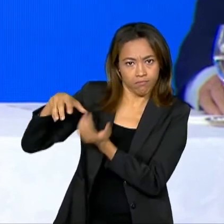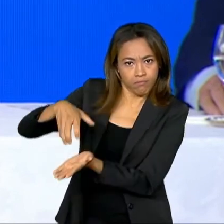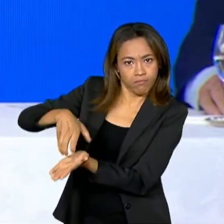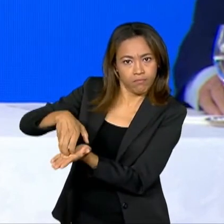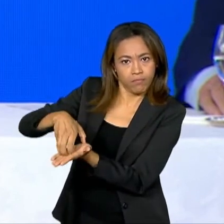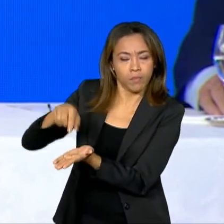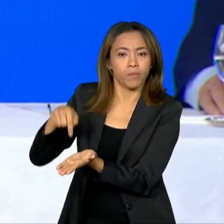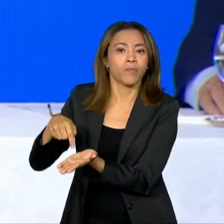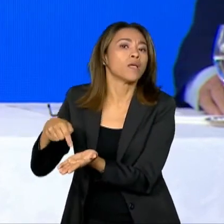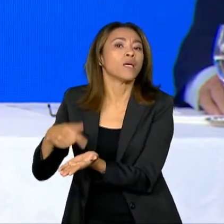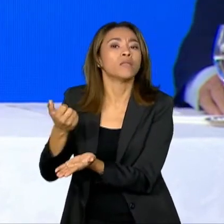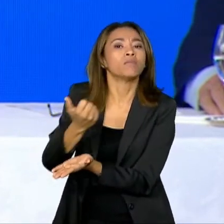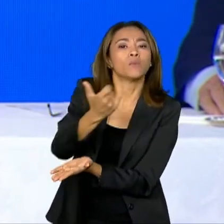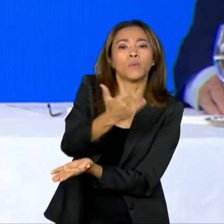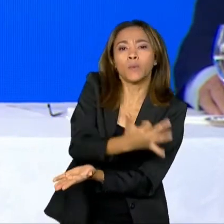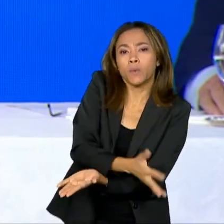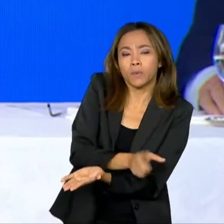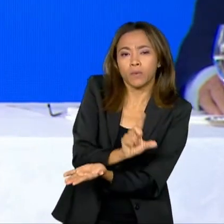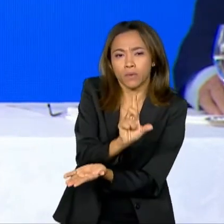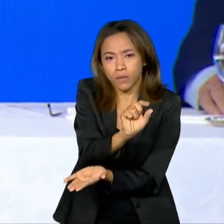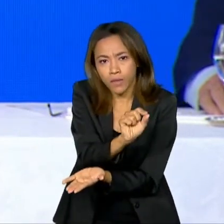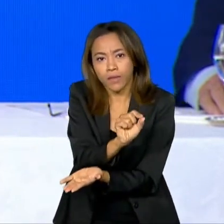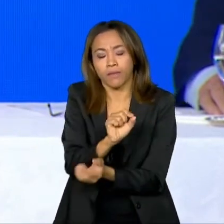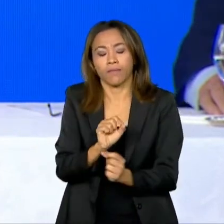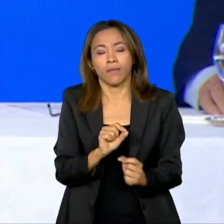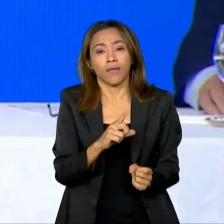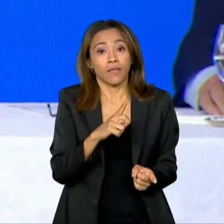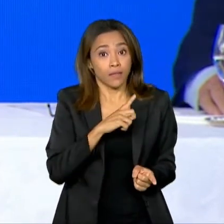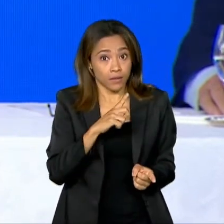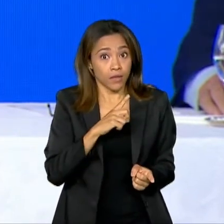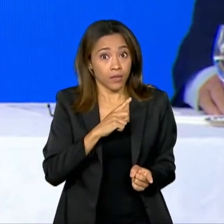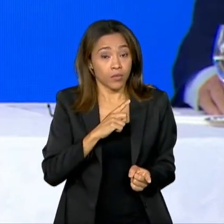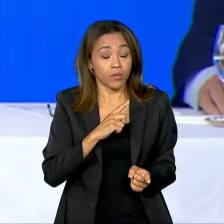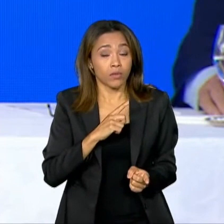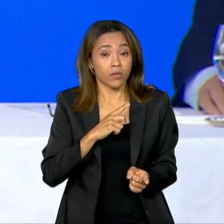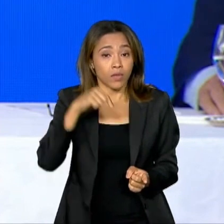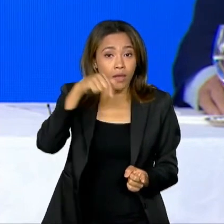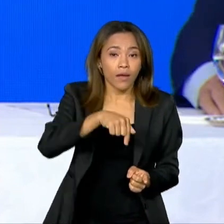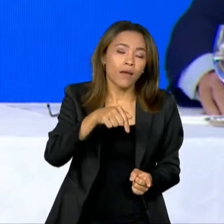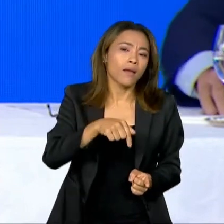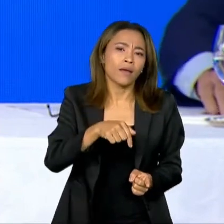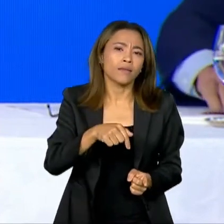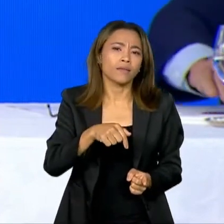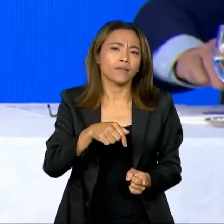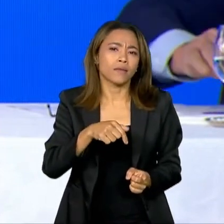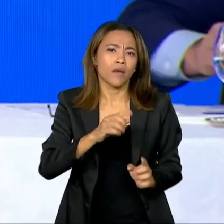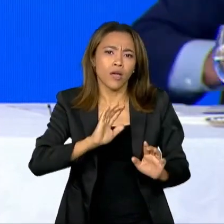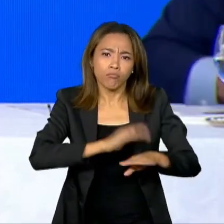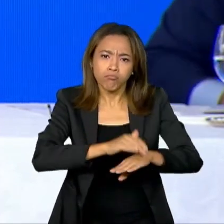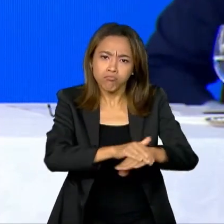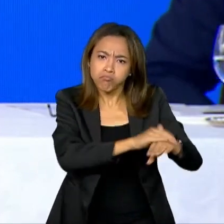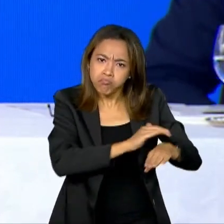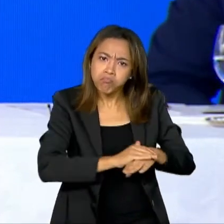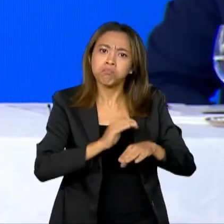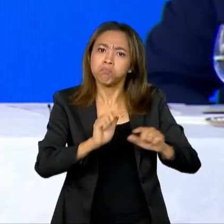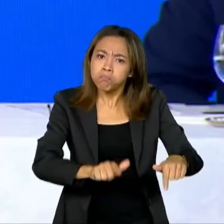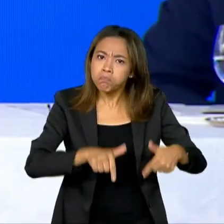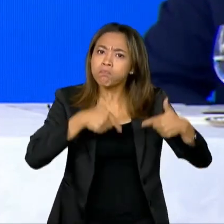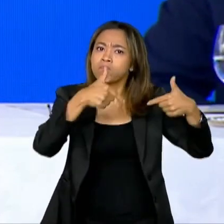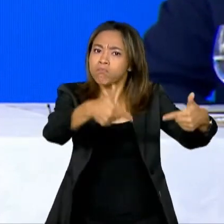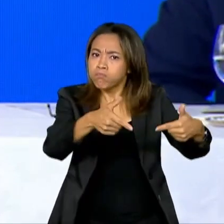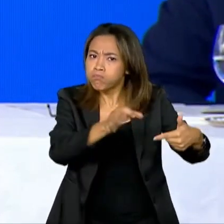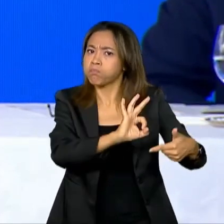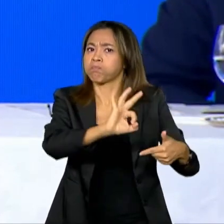uma, pela depreciação acelerada, esta é uma das ações mais efetivas